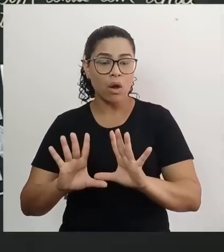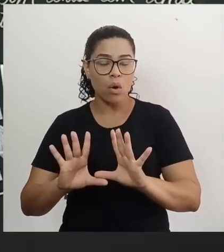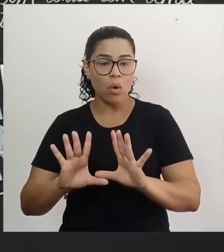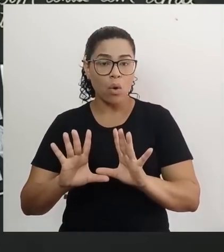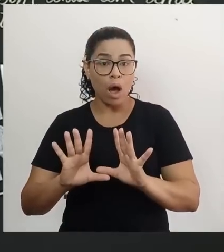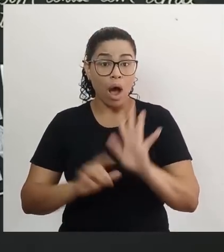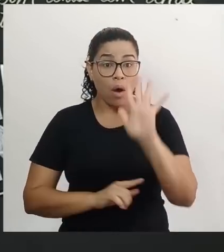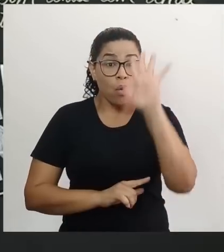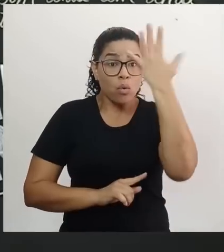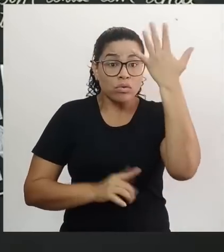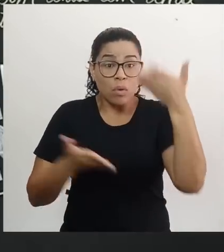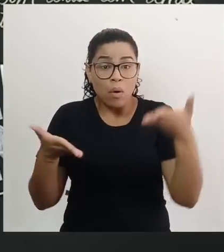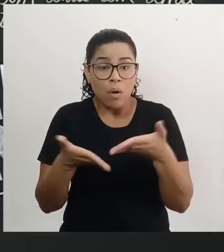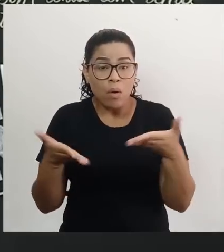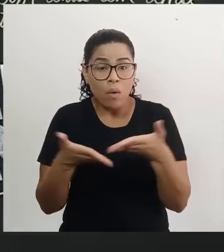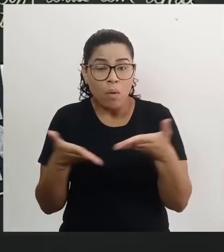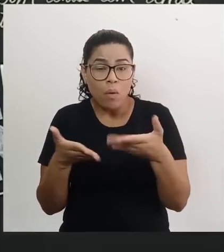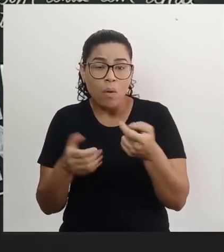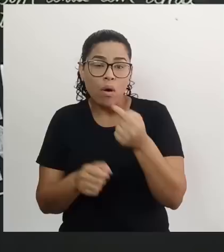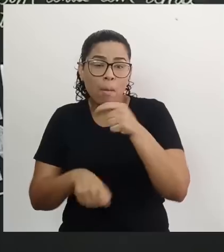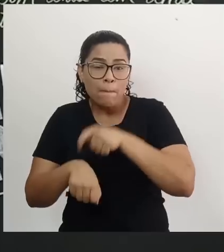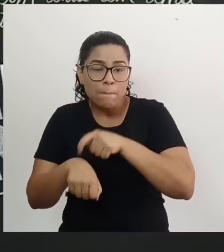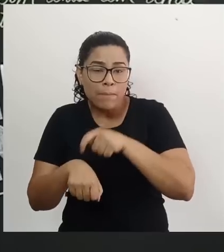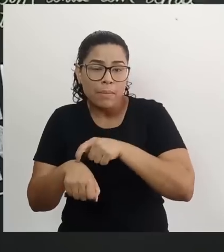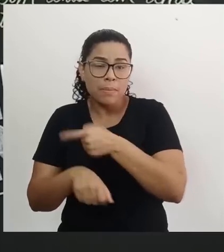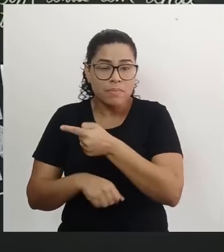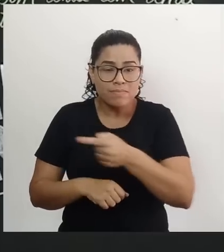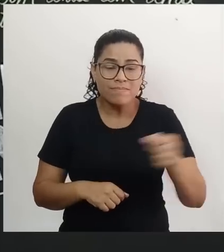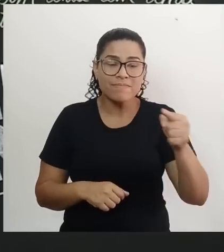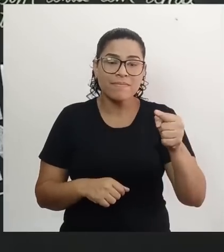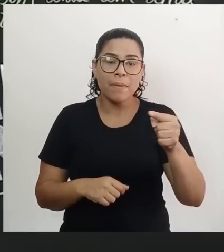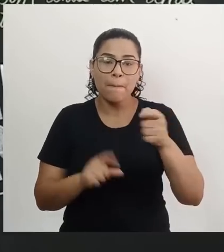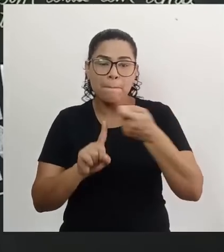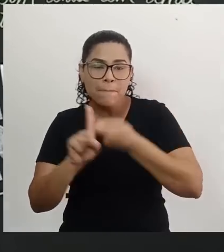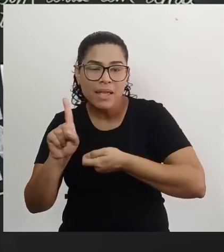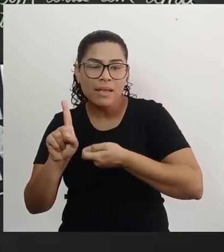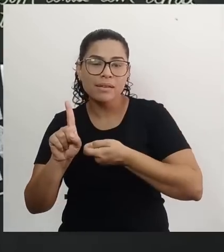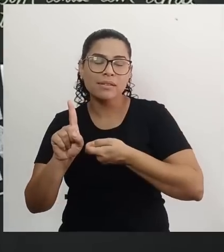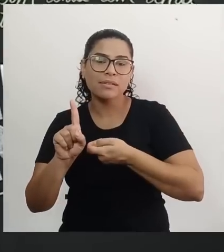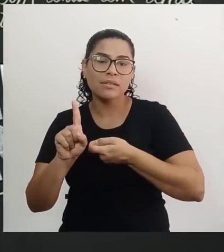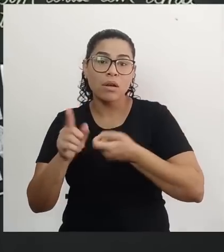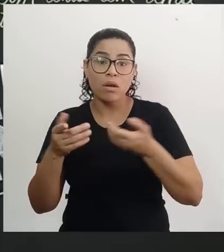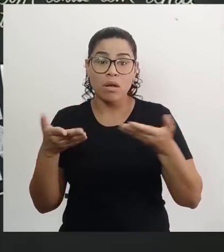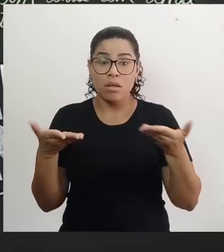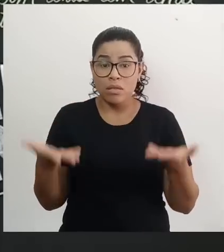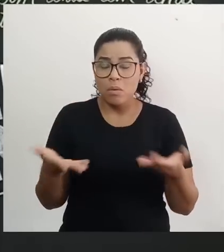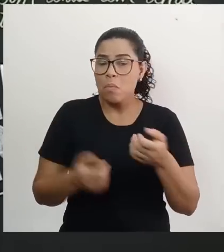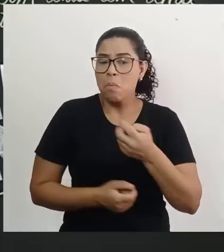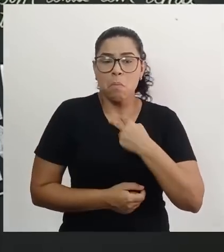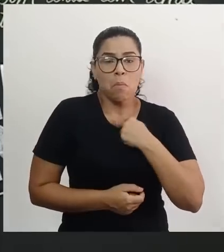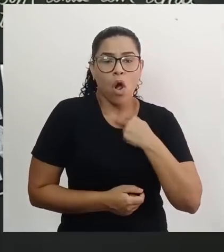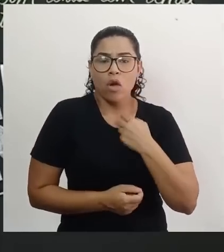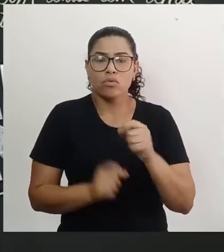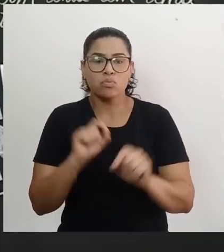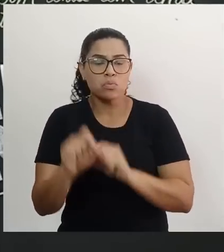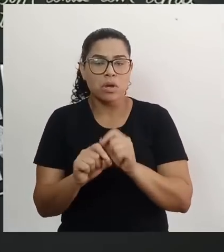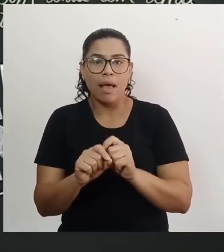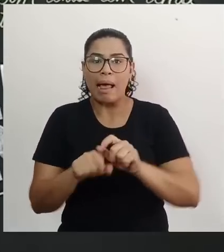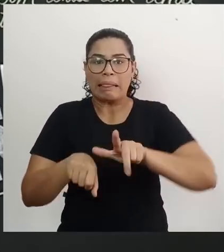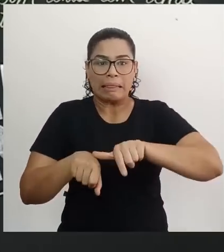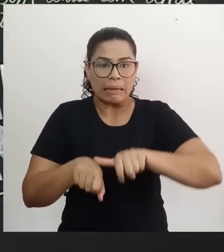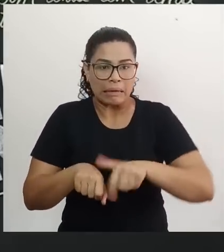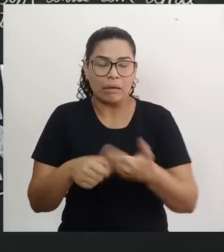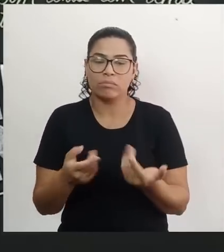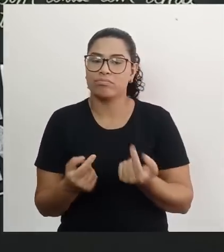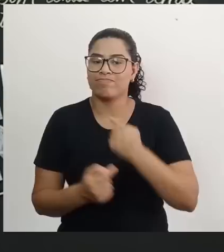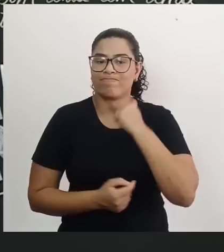do dia, do momento, da semana, do mês. O editorial pode envelhecer um pouco, ou seja, ele pode ficar um pouco atrasado se ele for